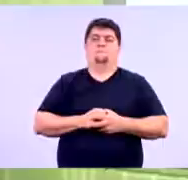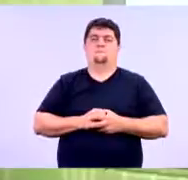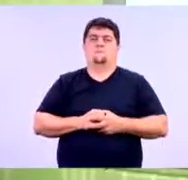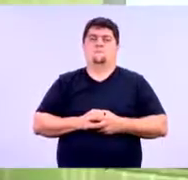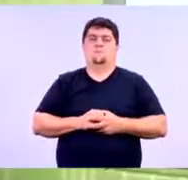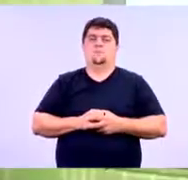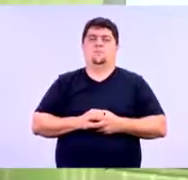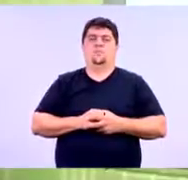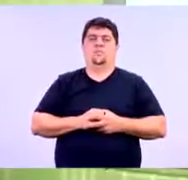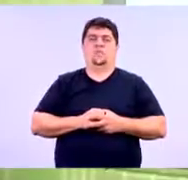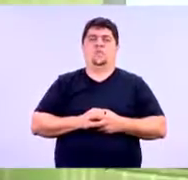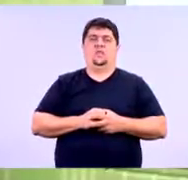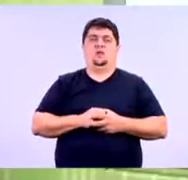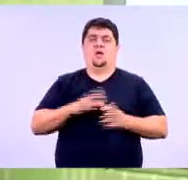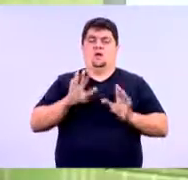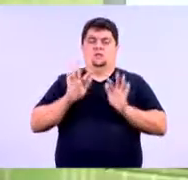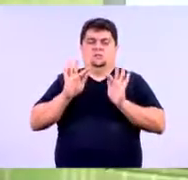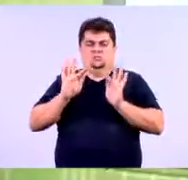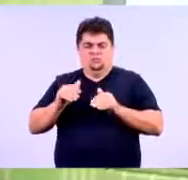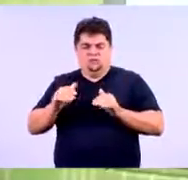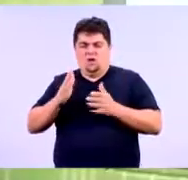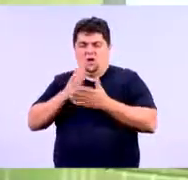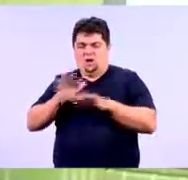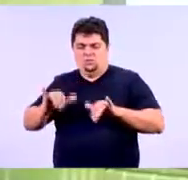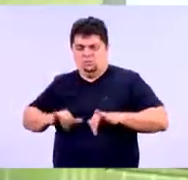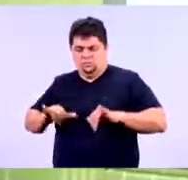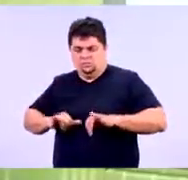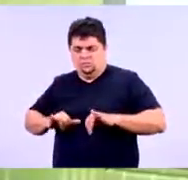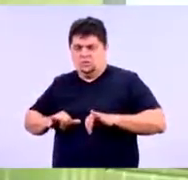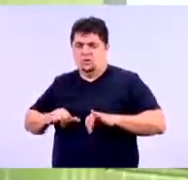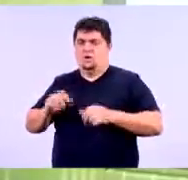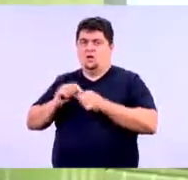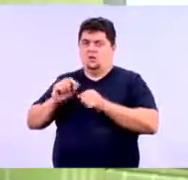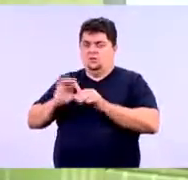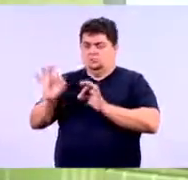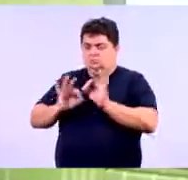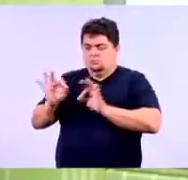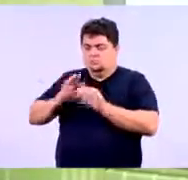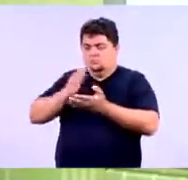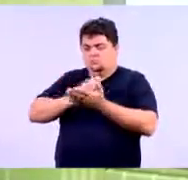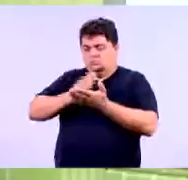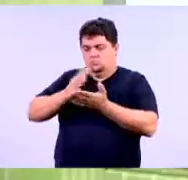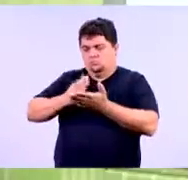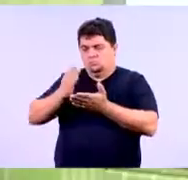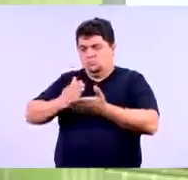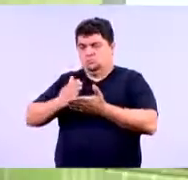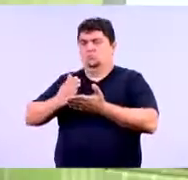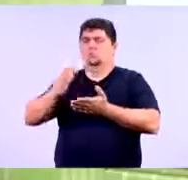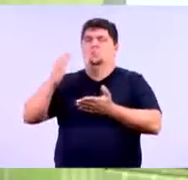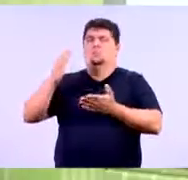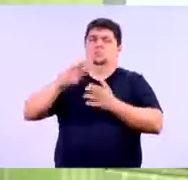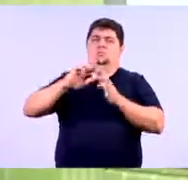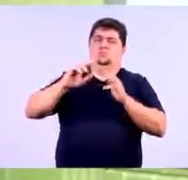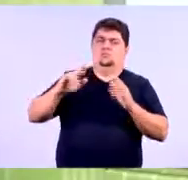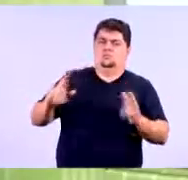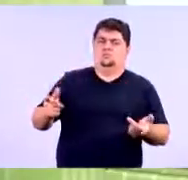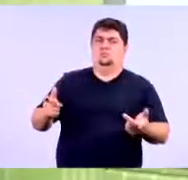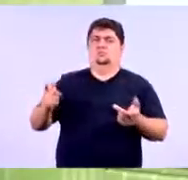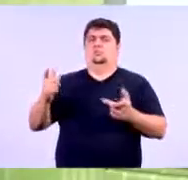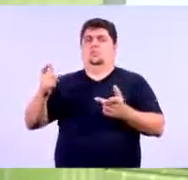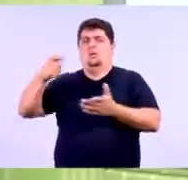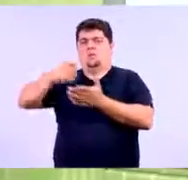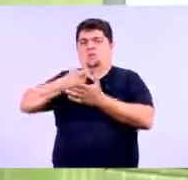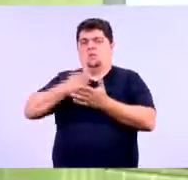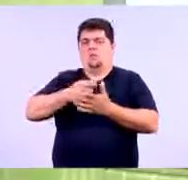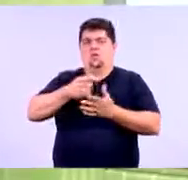após a situação esteja normatizada, aí é feito o retorno, lógico, de forma parcelada, de forma que a União